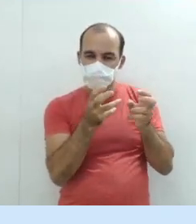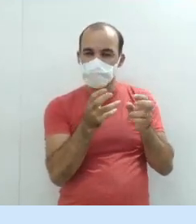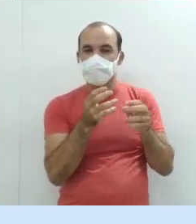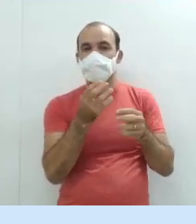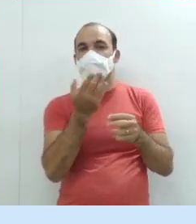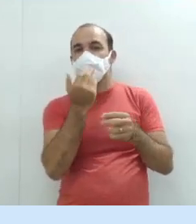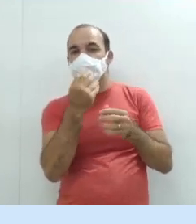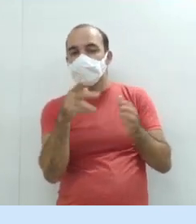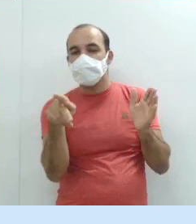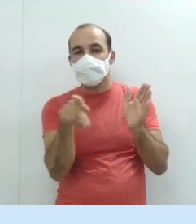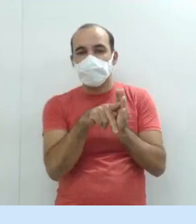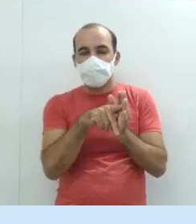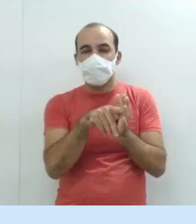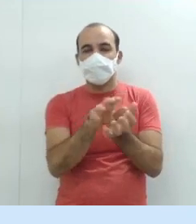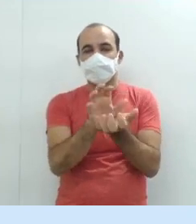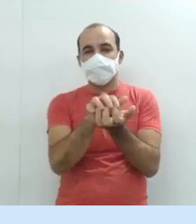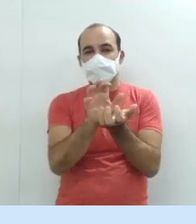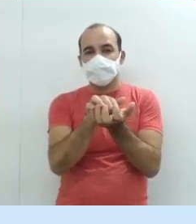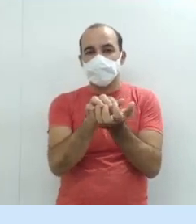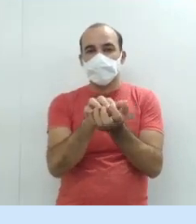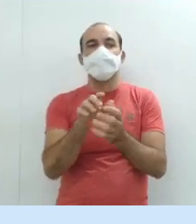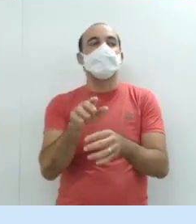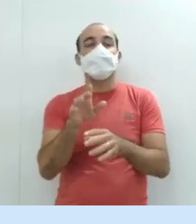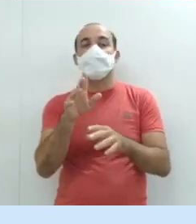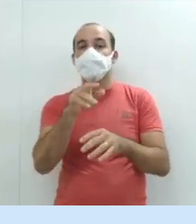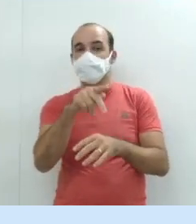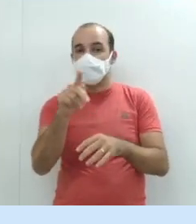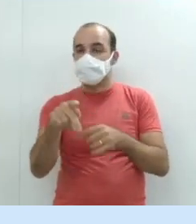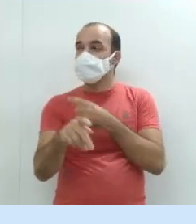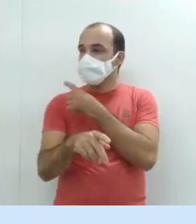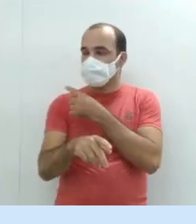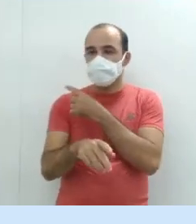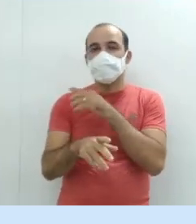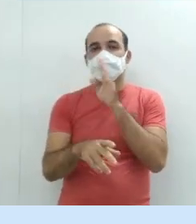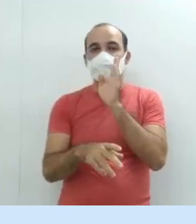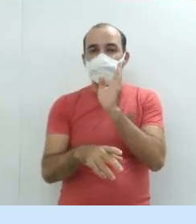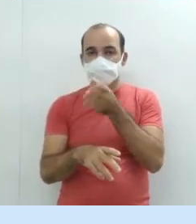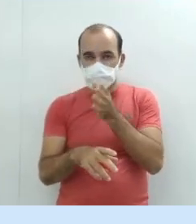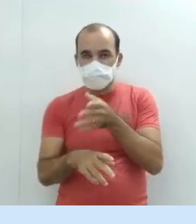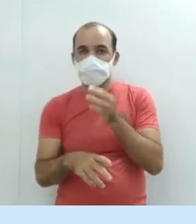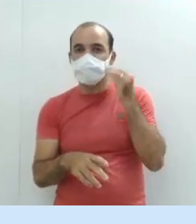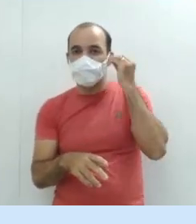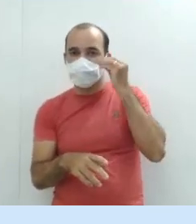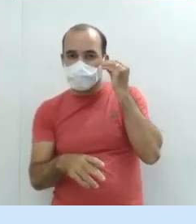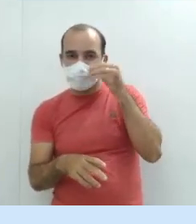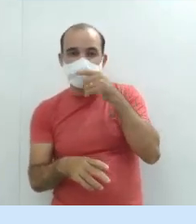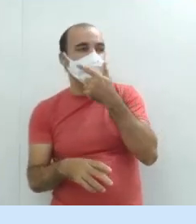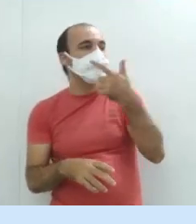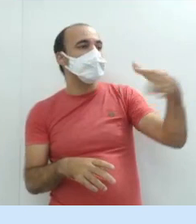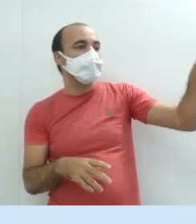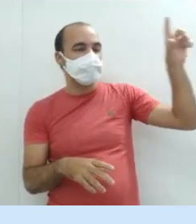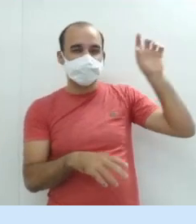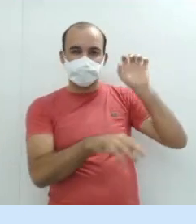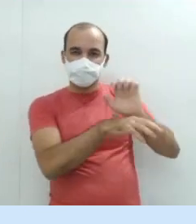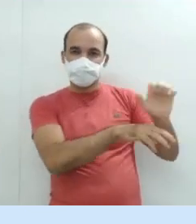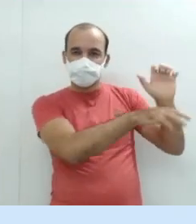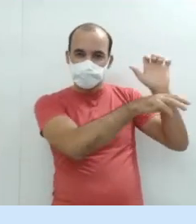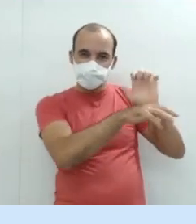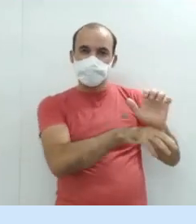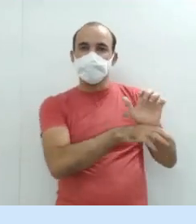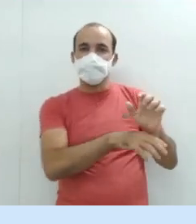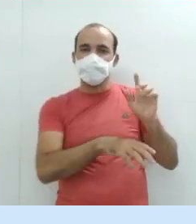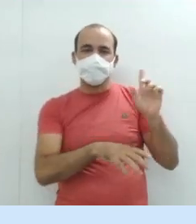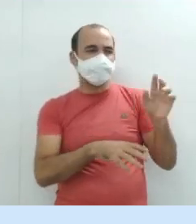anos em outros estados e quando você tinha ali o bom e velho feijão preparado, a moda pernambucana, né?